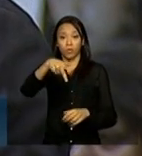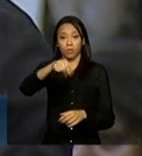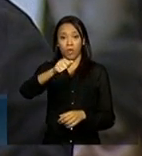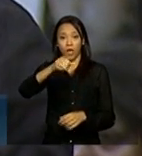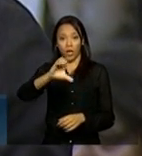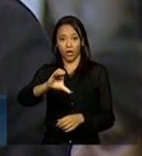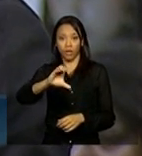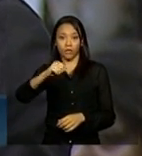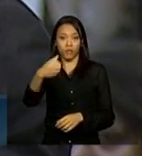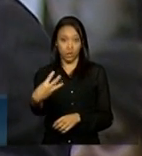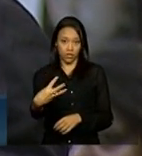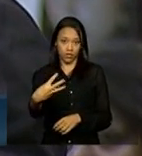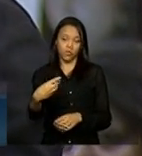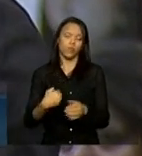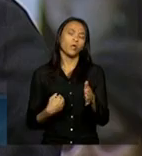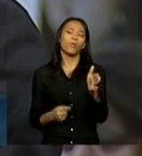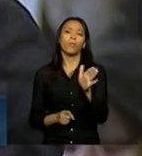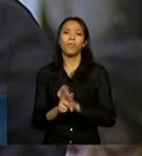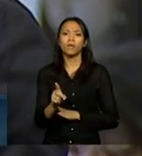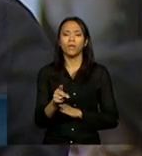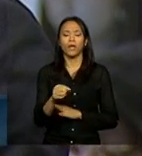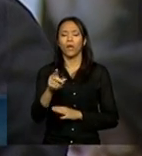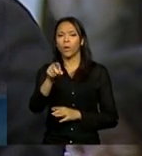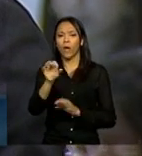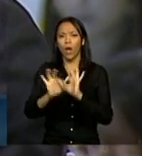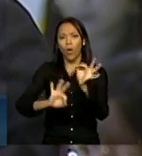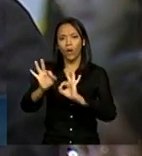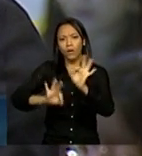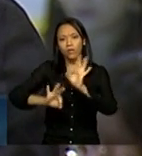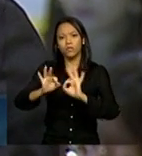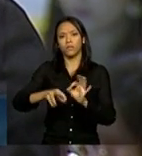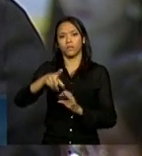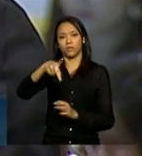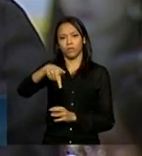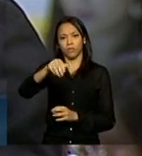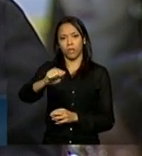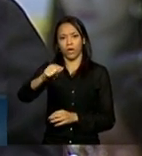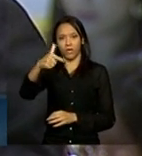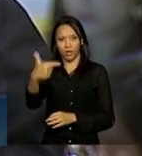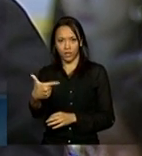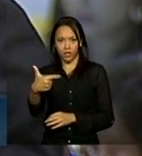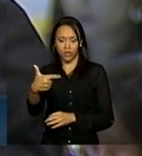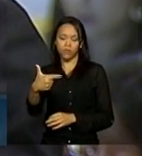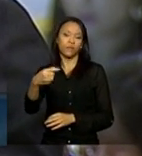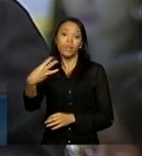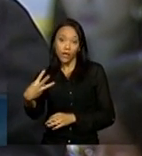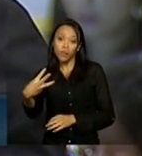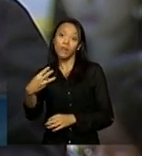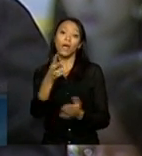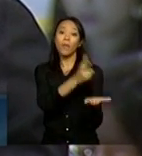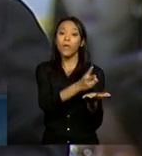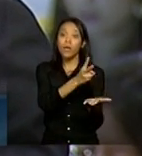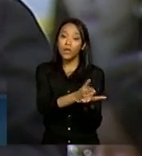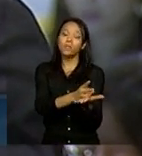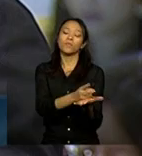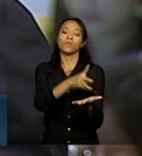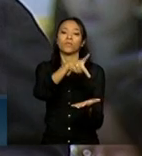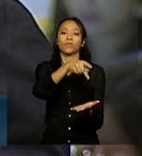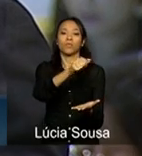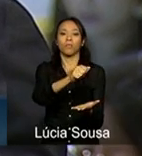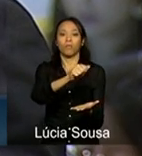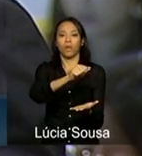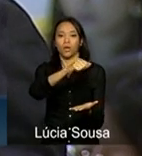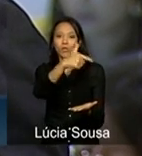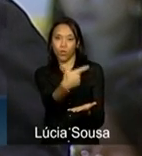linhas gerais, o formato do PAC 3 é o mesmo do PAC 2 e do PAC 1, ou se há alguma correção